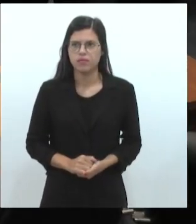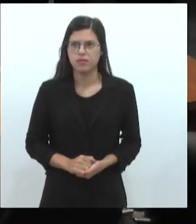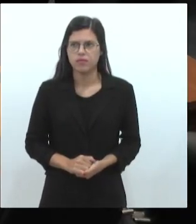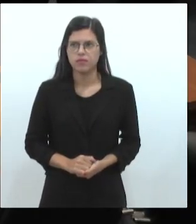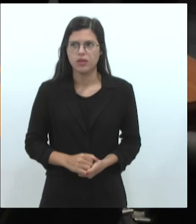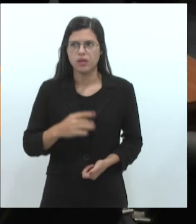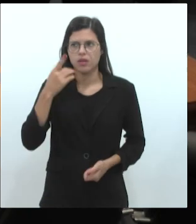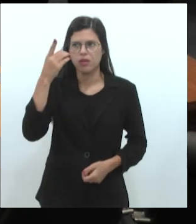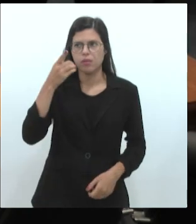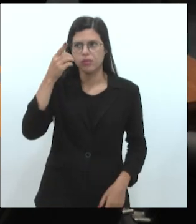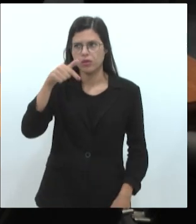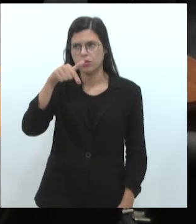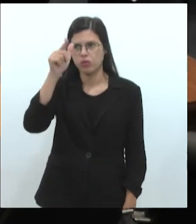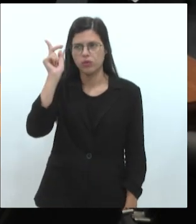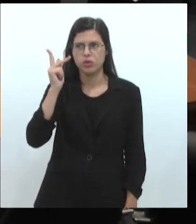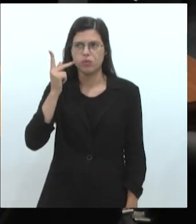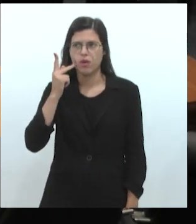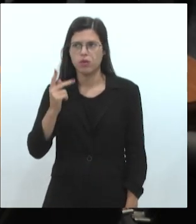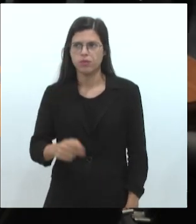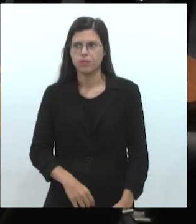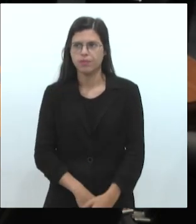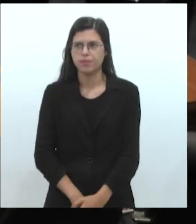Deputado Luiz Paulo.